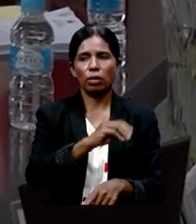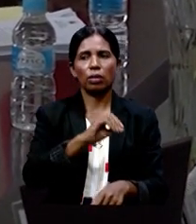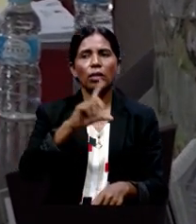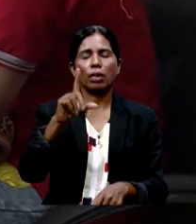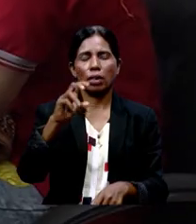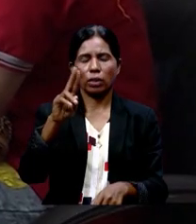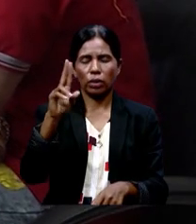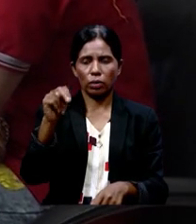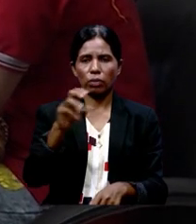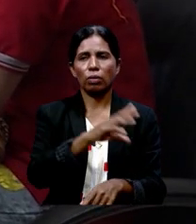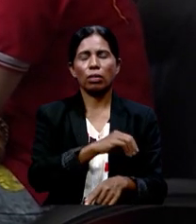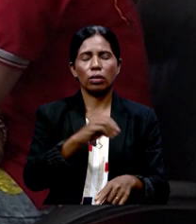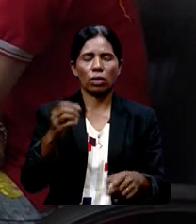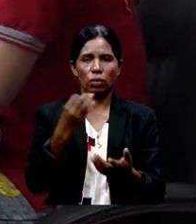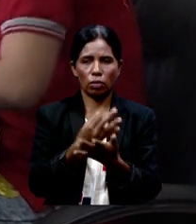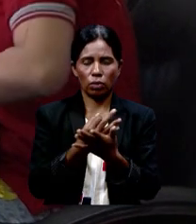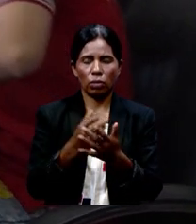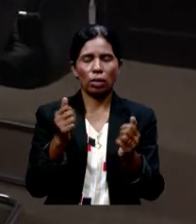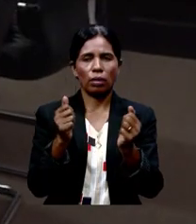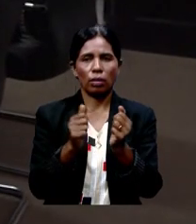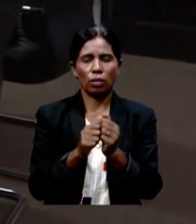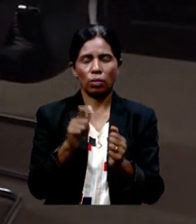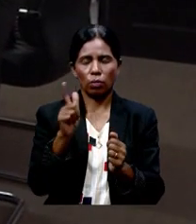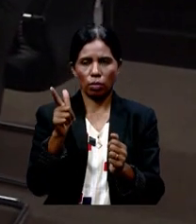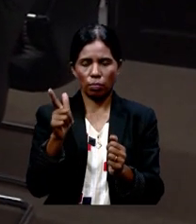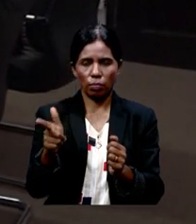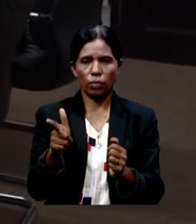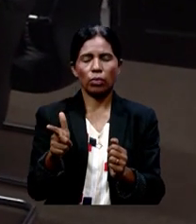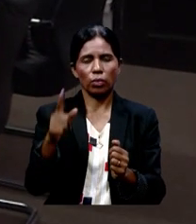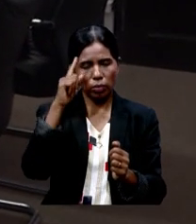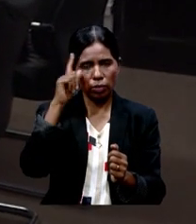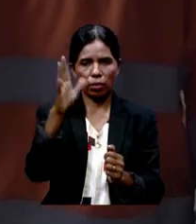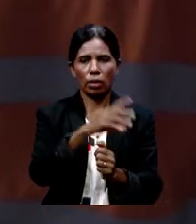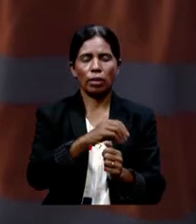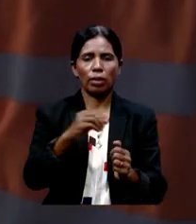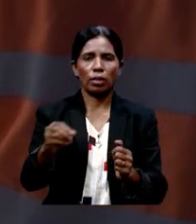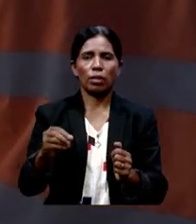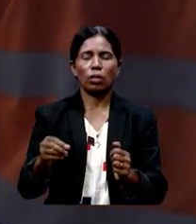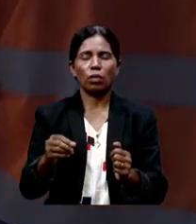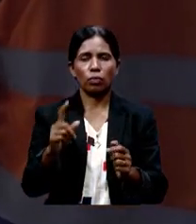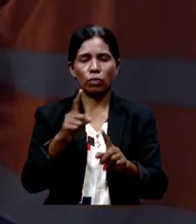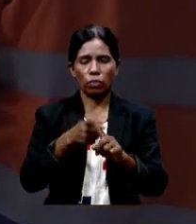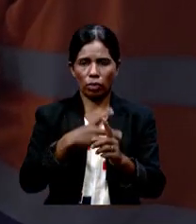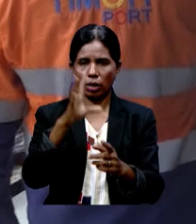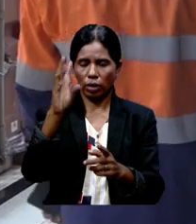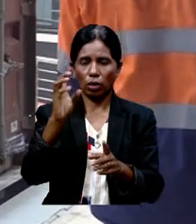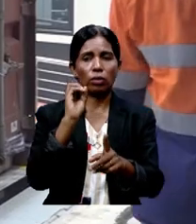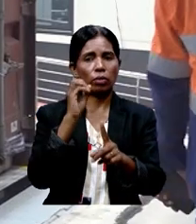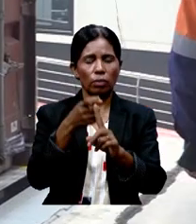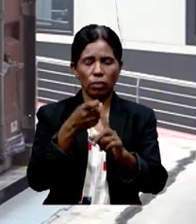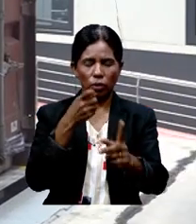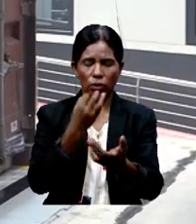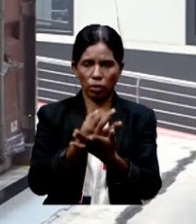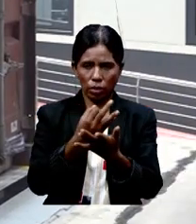no Alfa Dili, o montante centavo Rua Nulo, para cada quilograma durante fulano nem. O objetivo Rússia e subsídio é